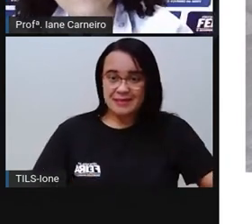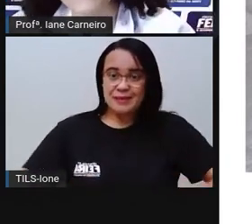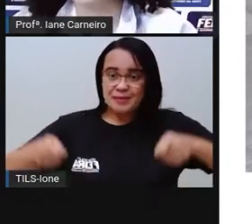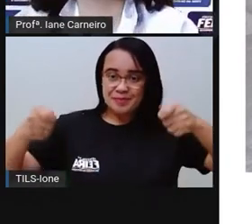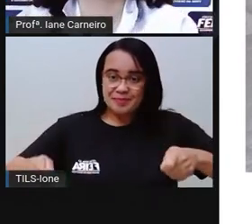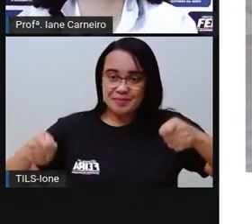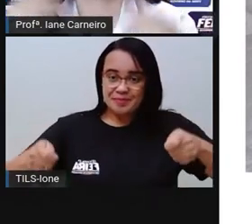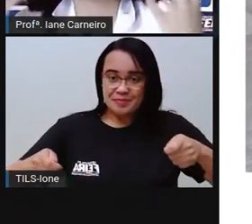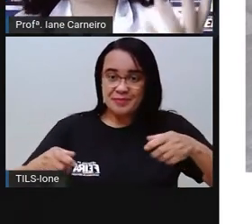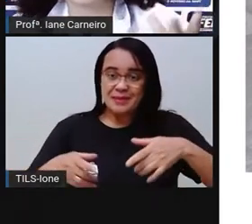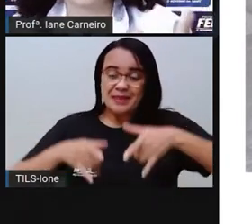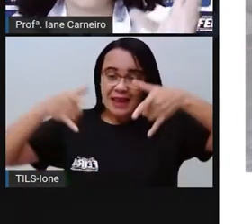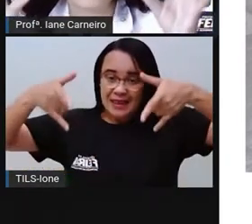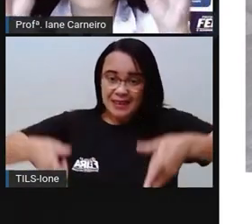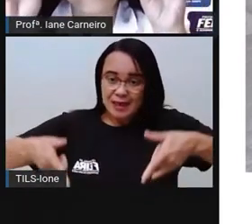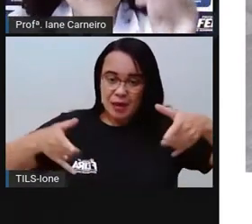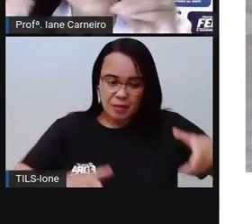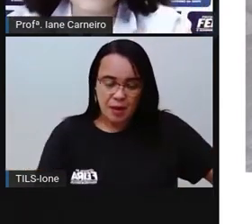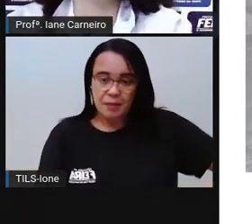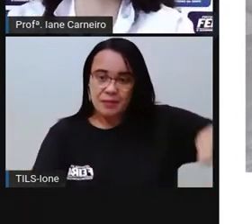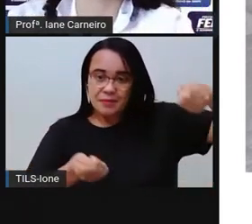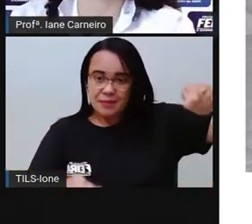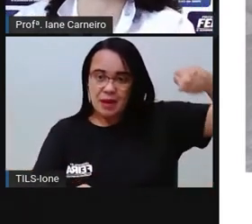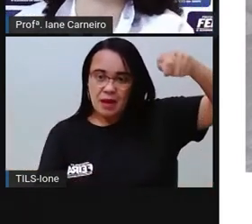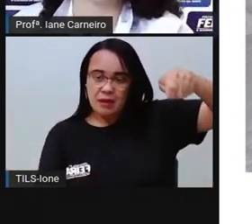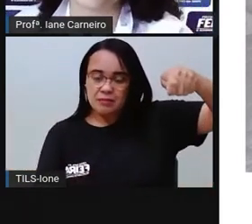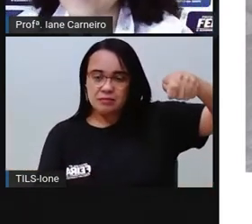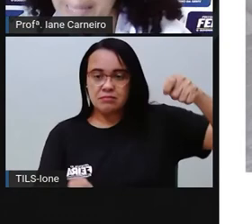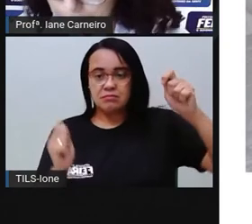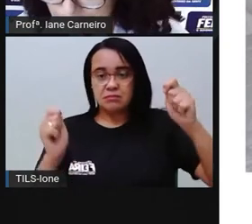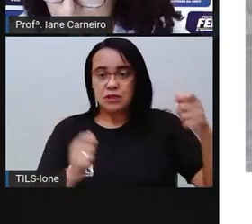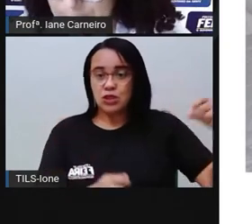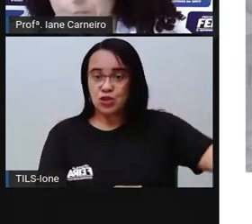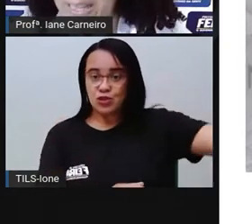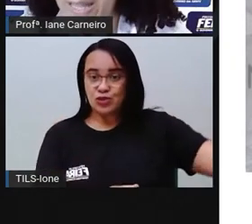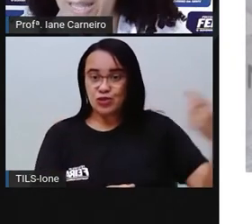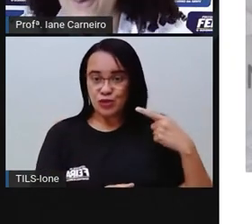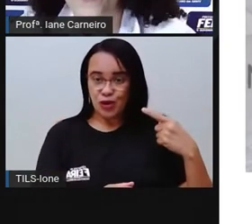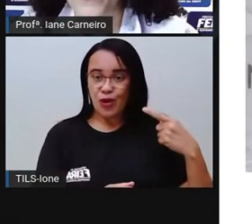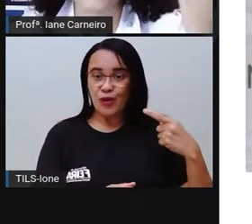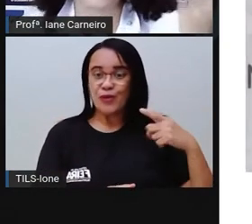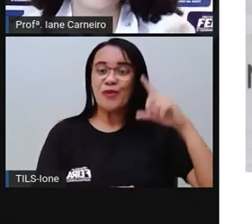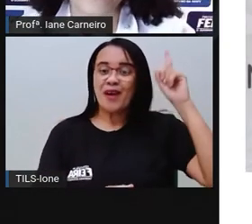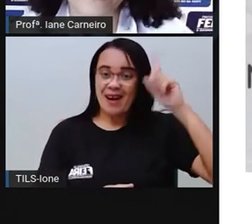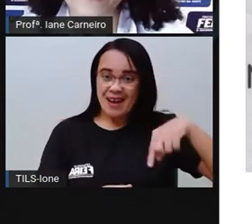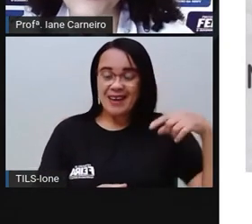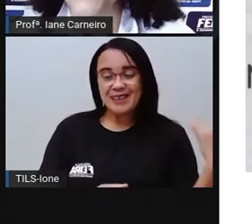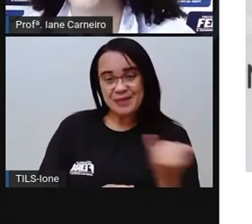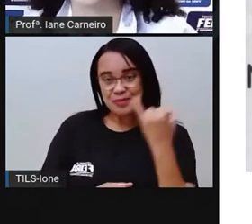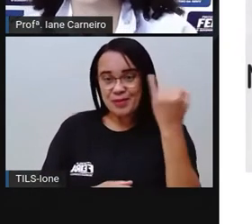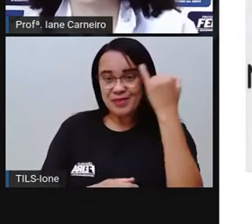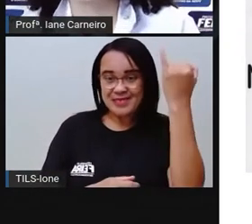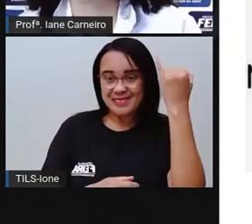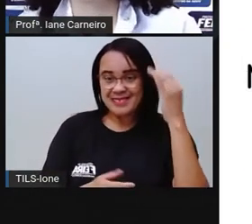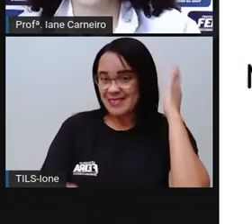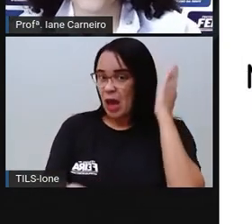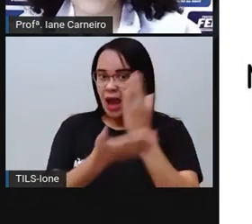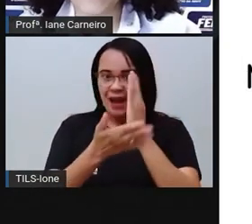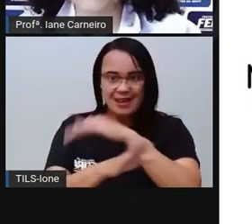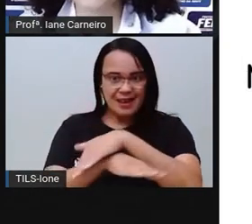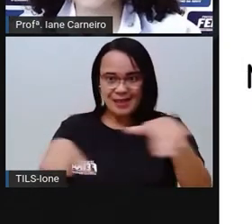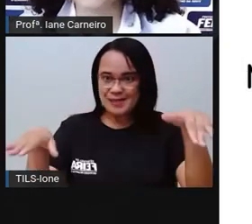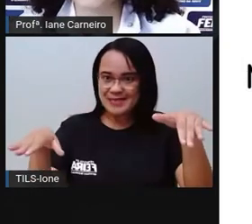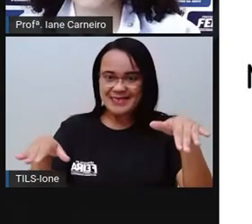sol, né? Para que matasse esses bichinhos, tá certo? É um conhecimento popular que elas tinham. Então,